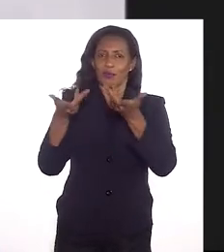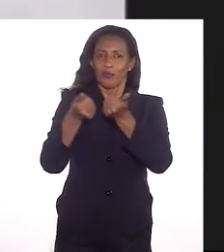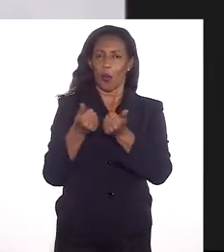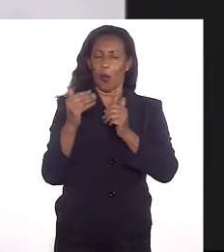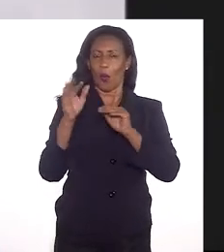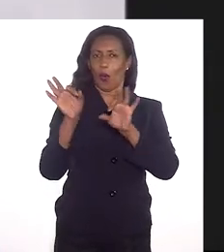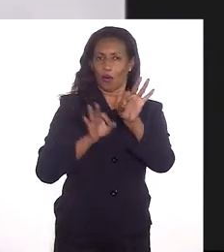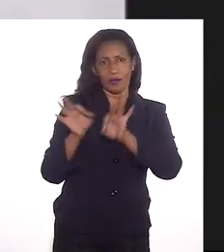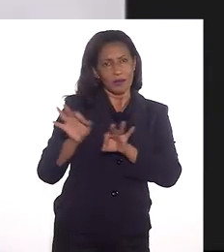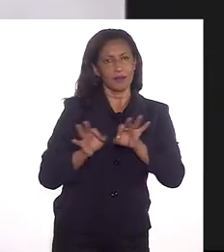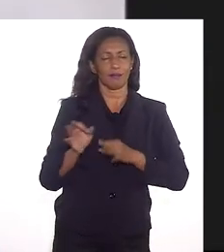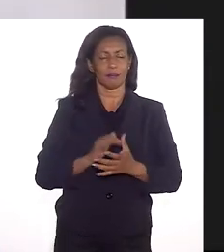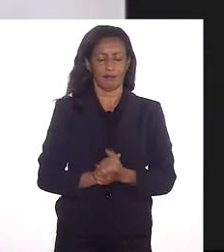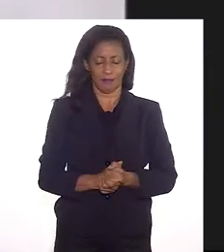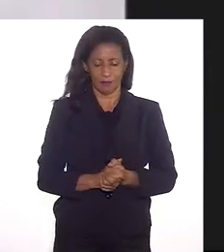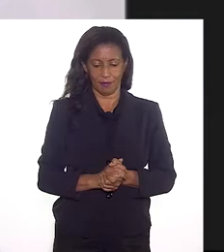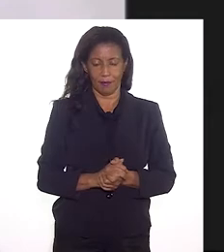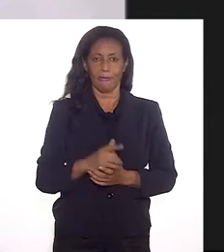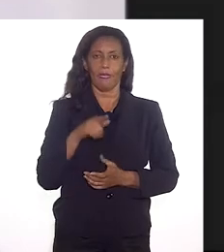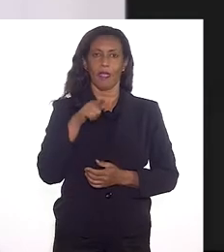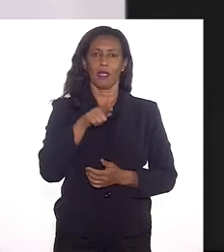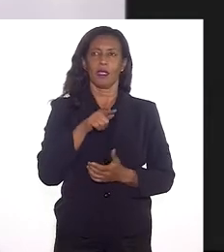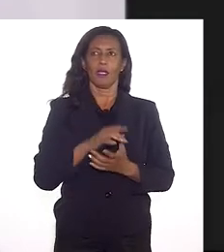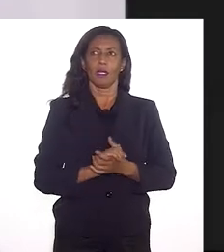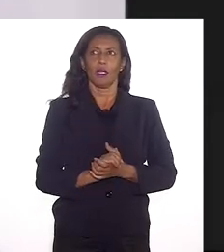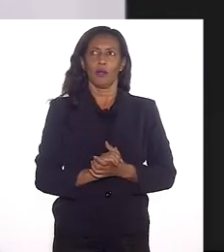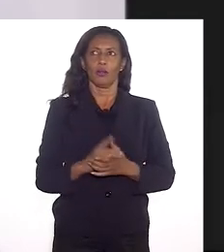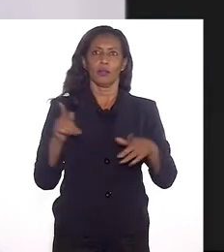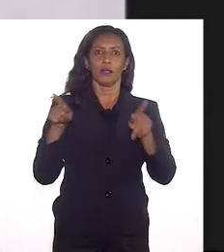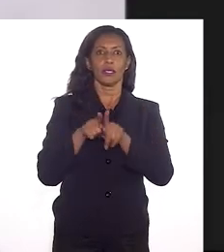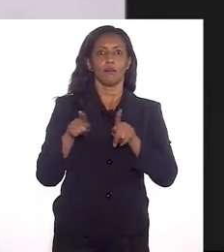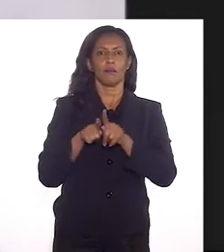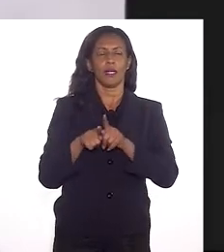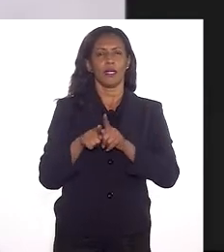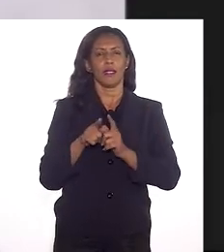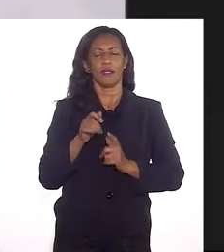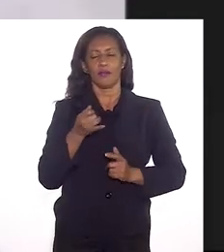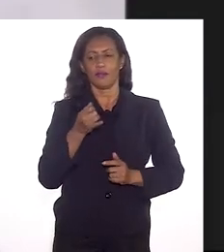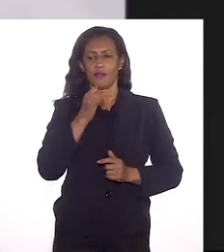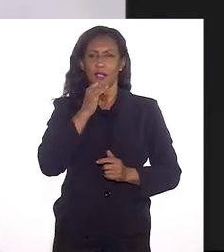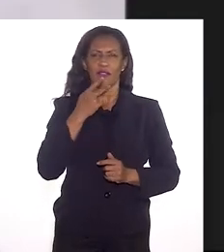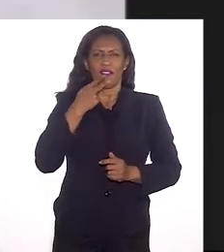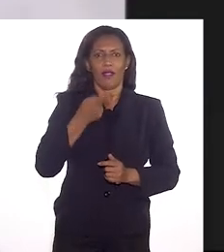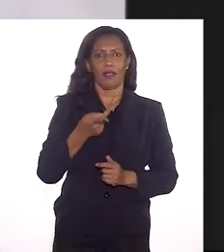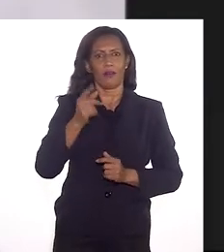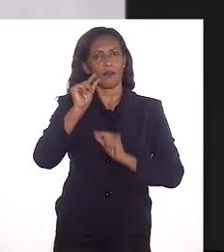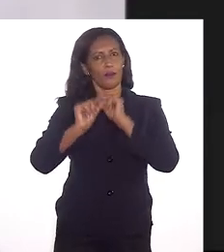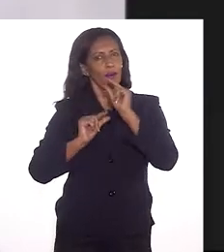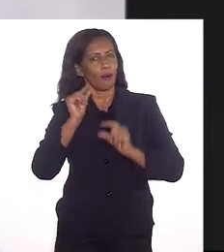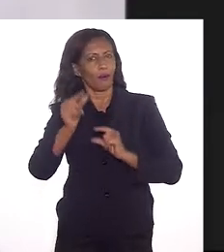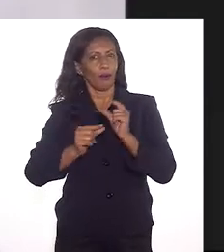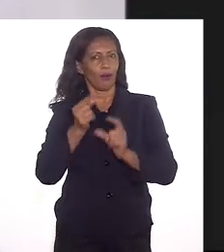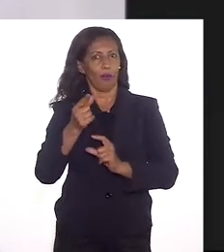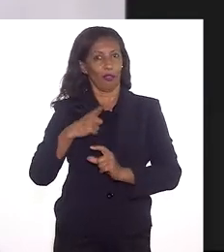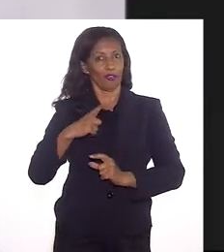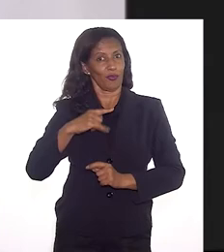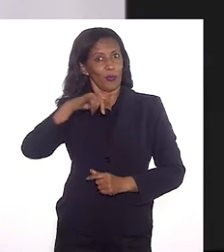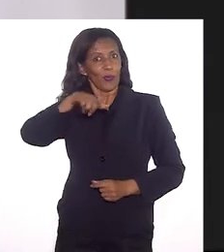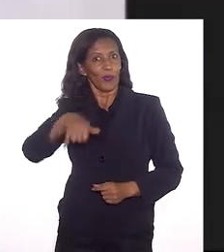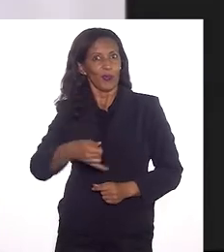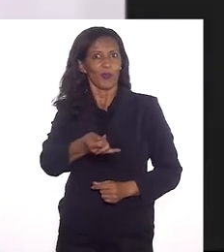legal organizado. E com relação a eu inclusive fiquei e falei um pouquinho, né? Na verdade, eu tive